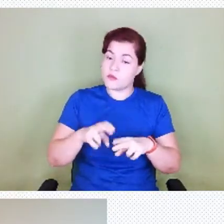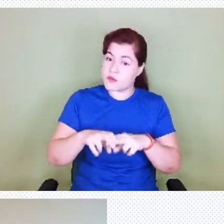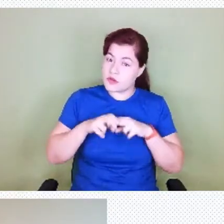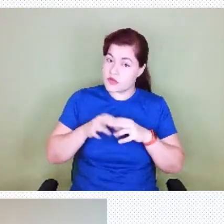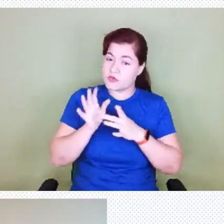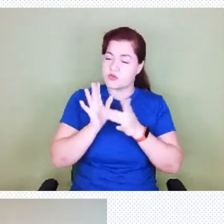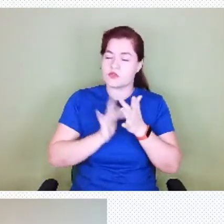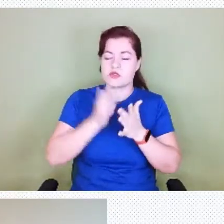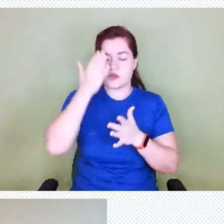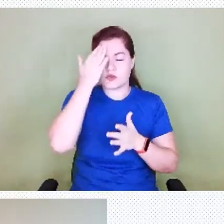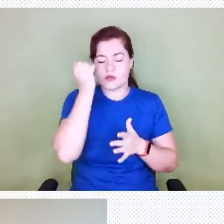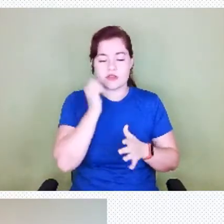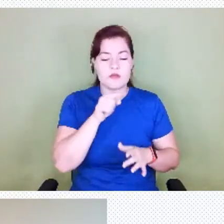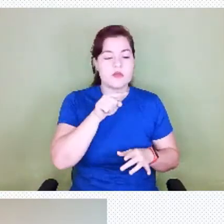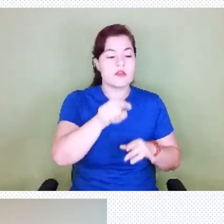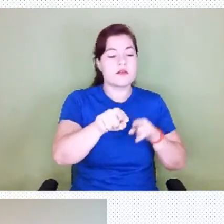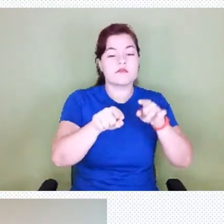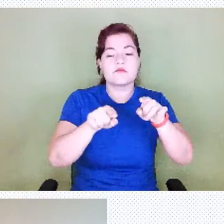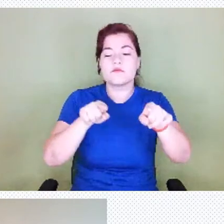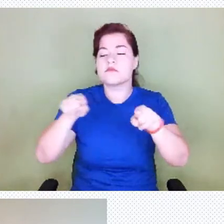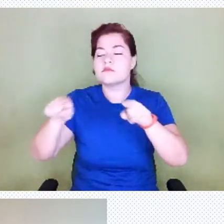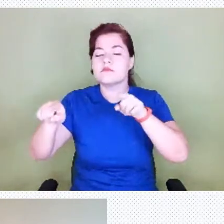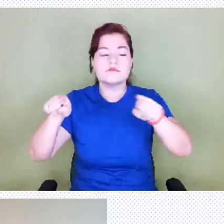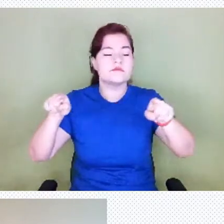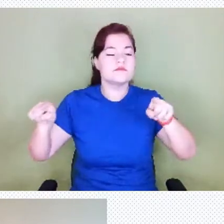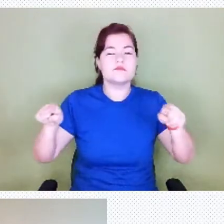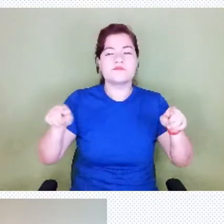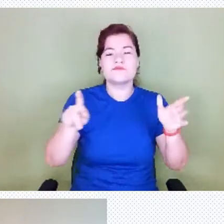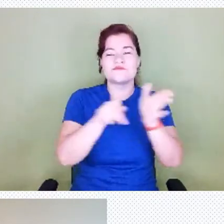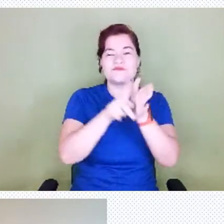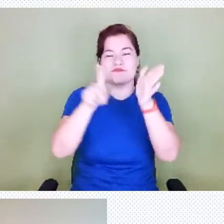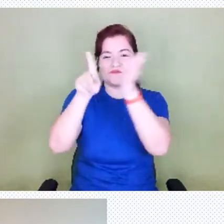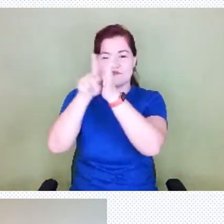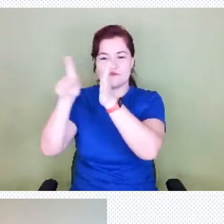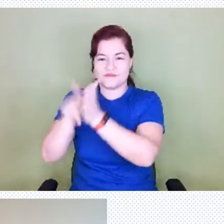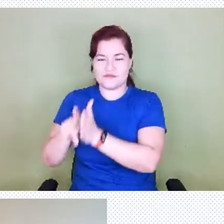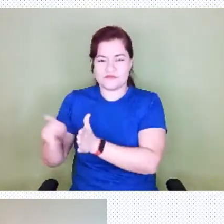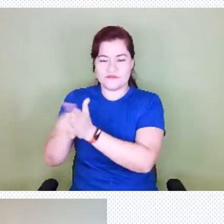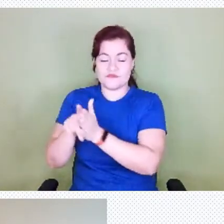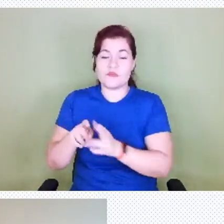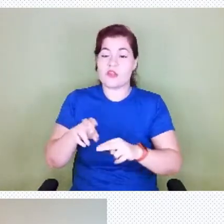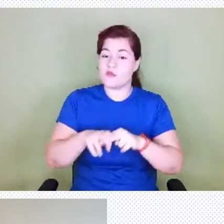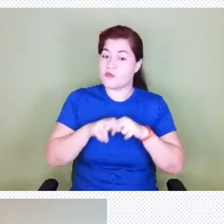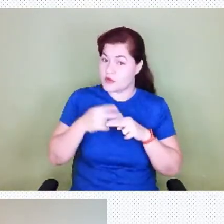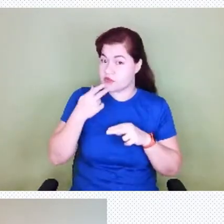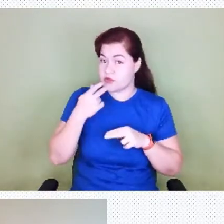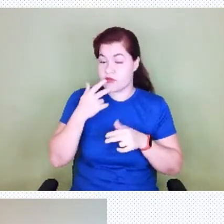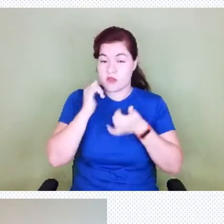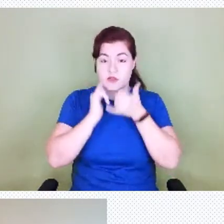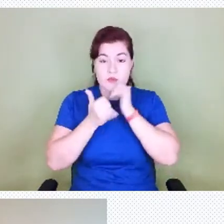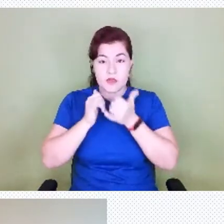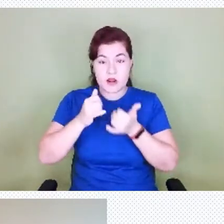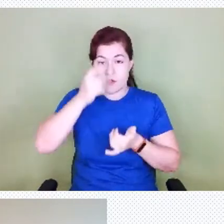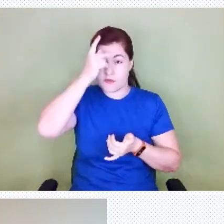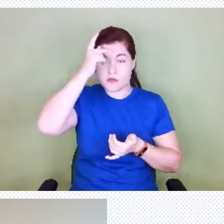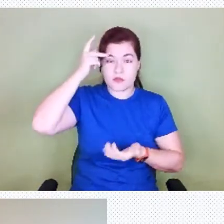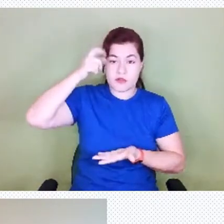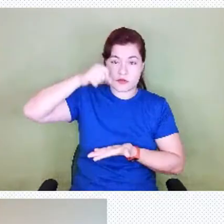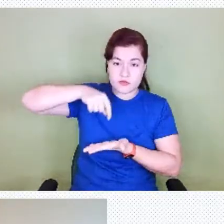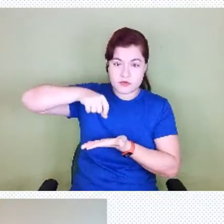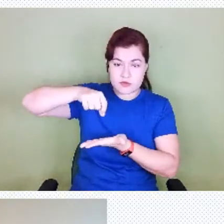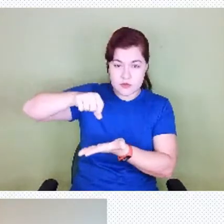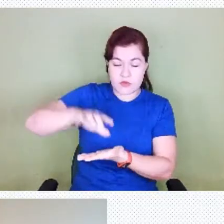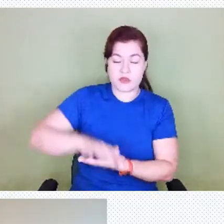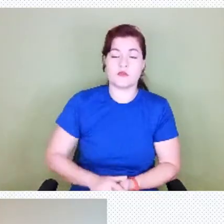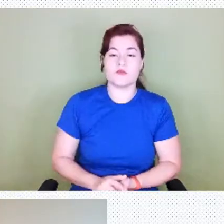dizia a respeito. E foi por isso que ele falou da parábola do semeador. Esta parábola